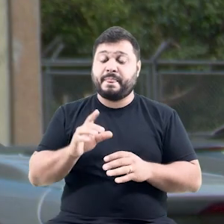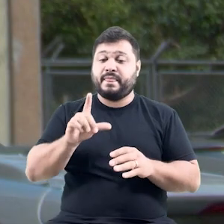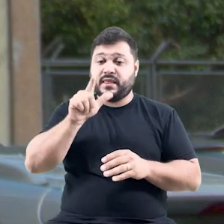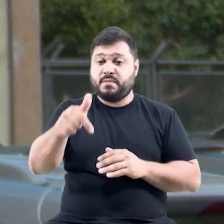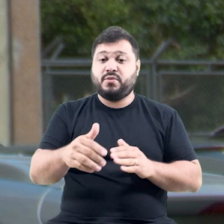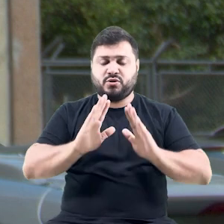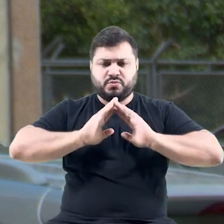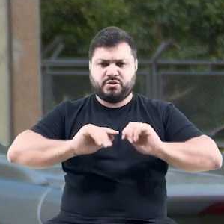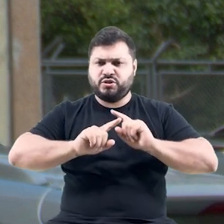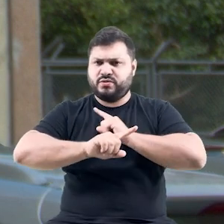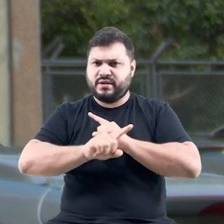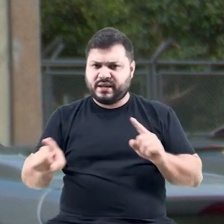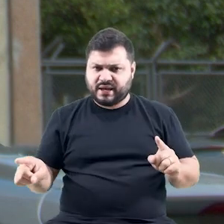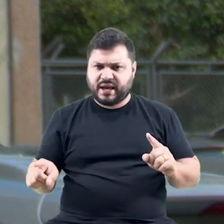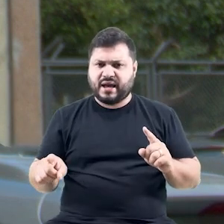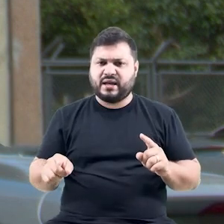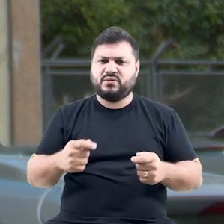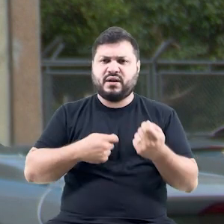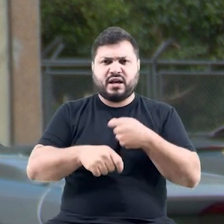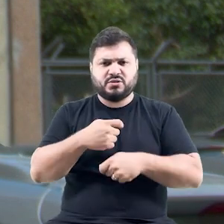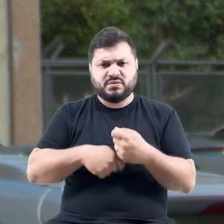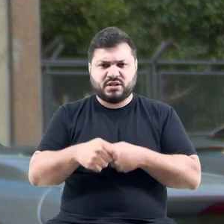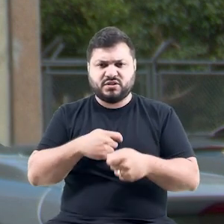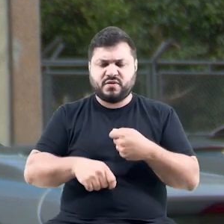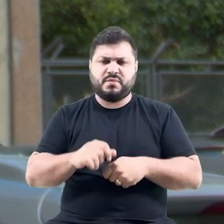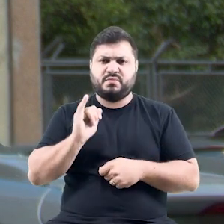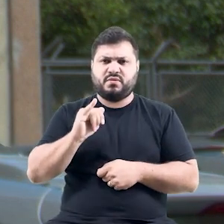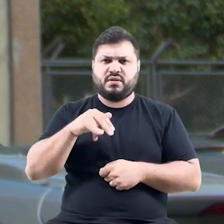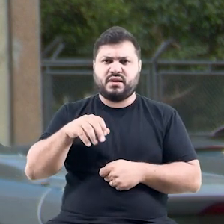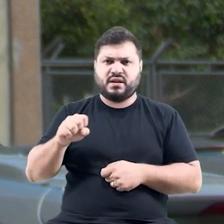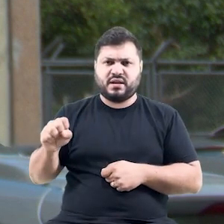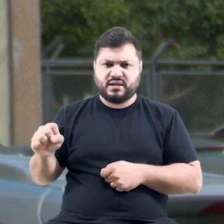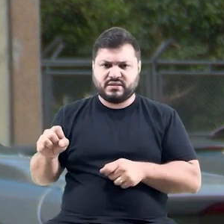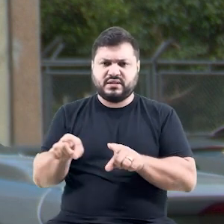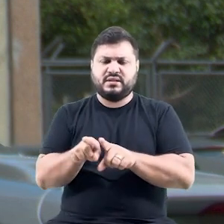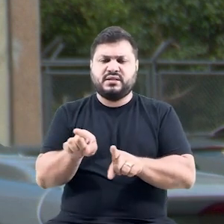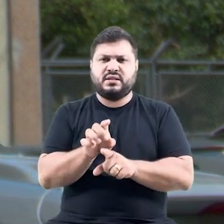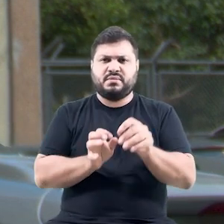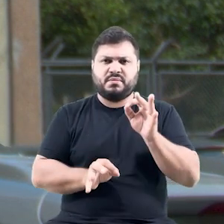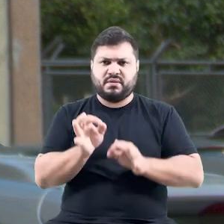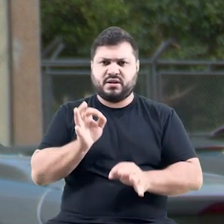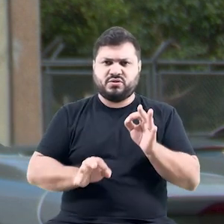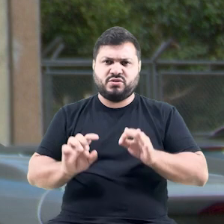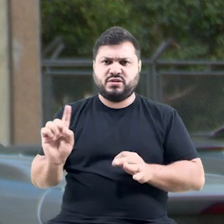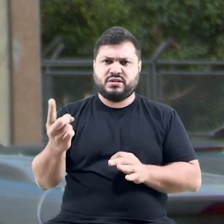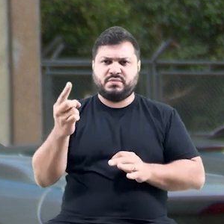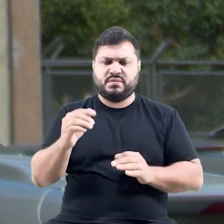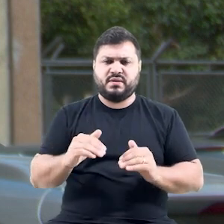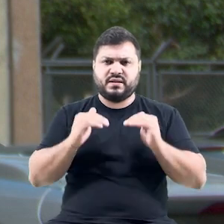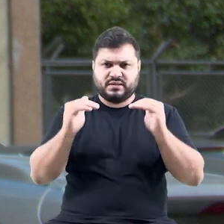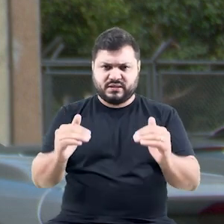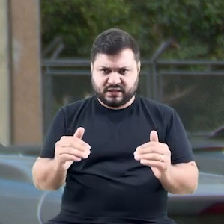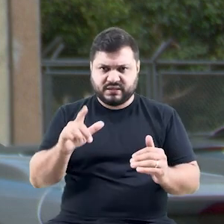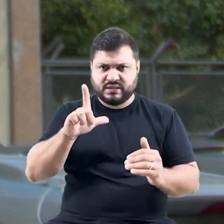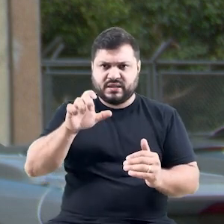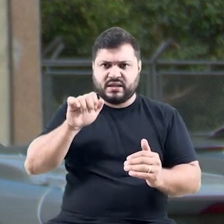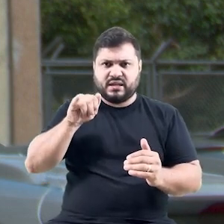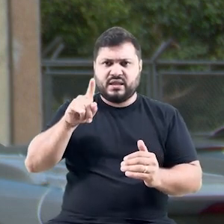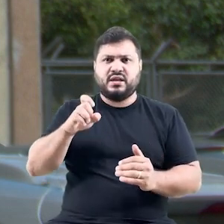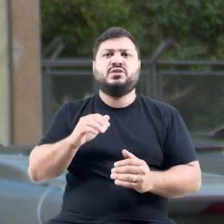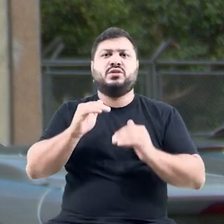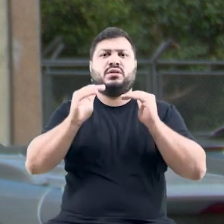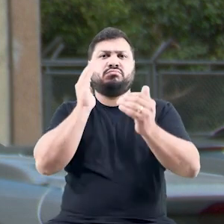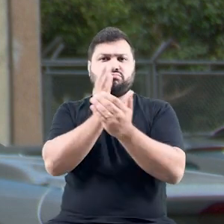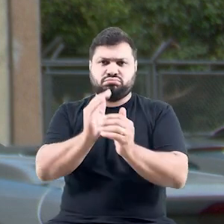Depois de ter o seu pedido negado administrativamente pelo INSS e pela Justiça de Primeira Instância,